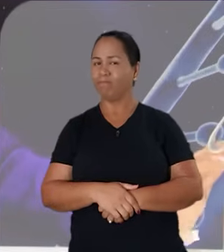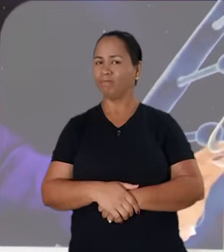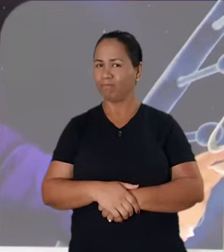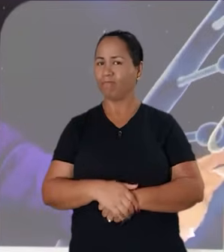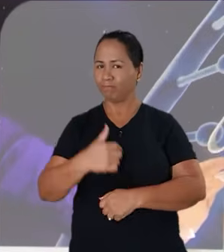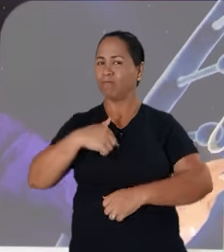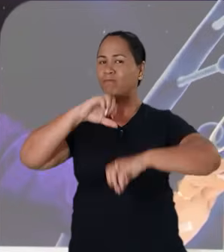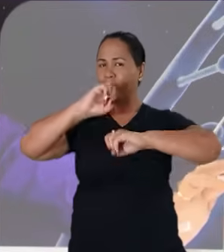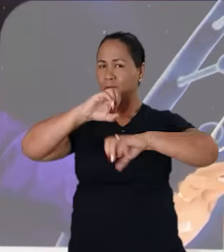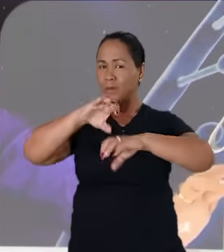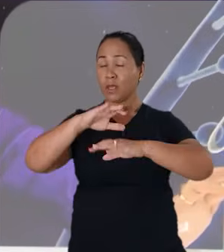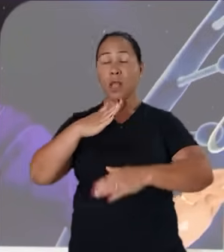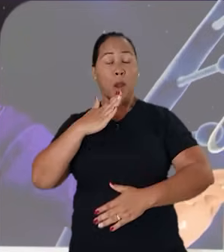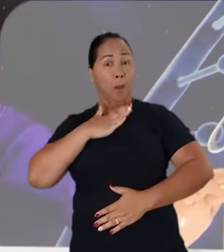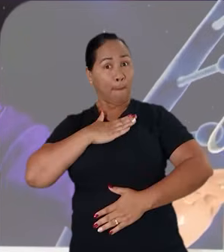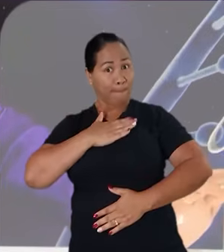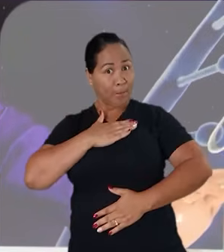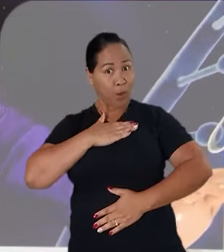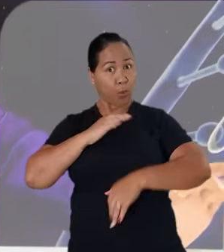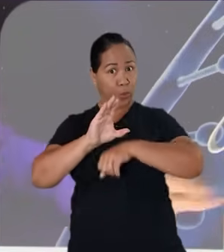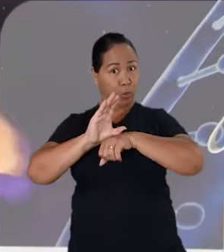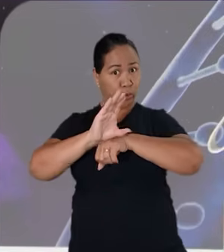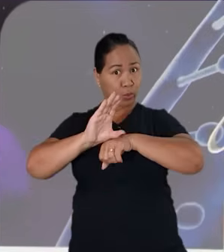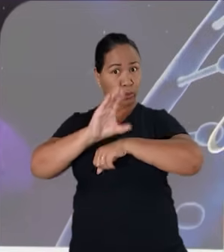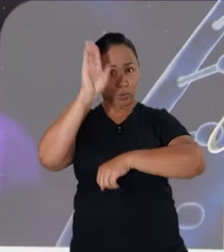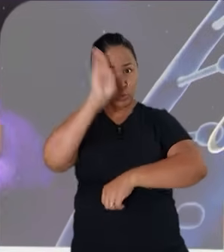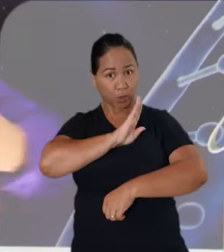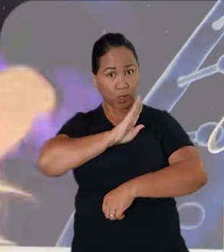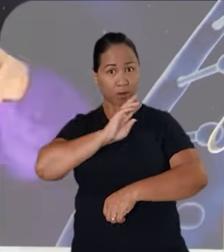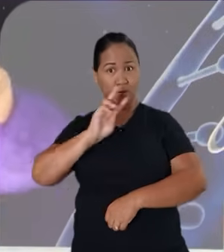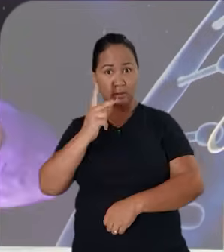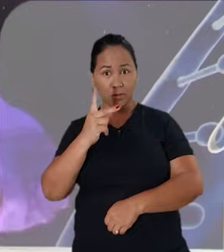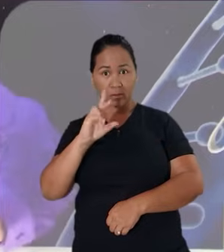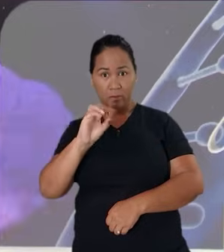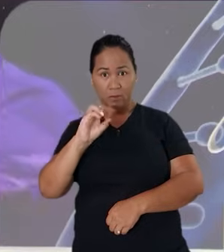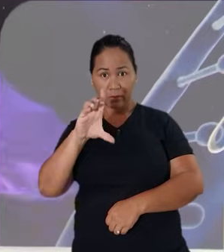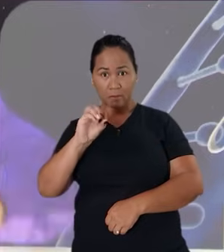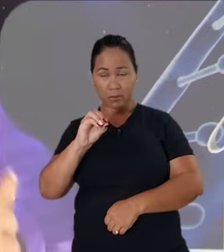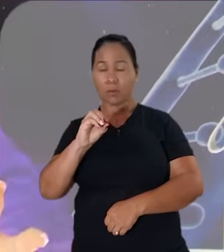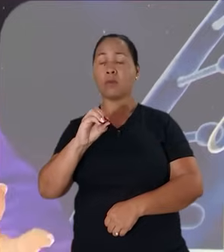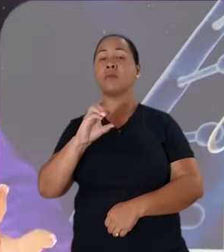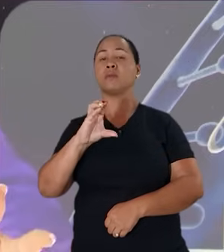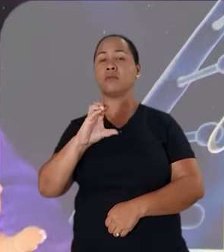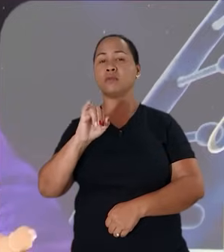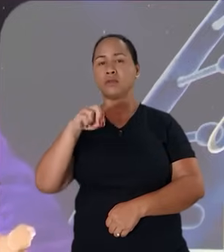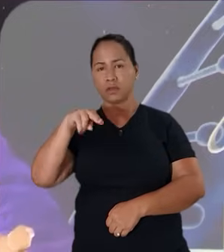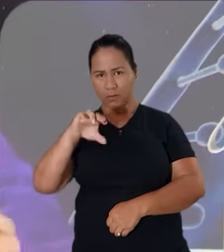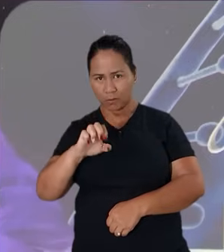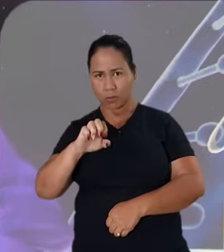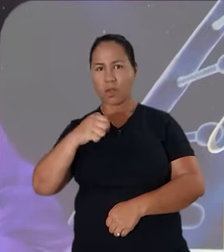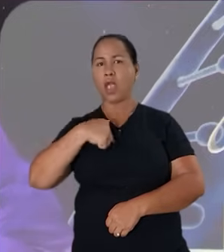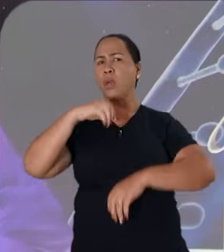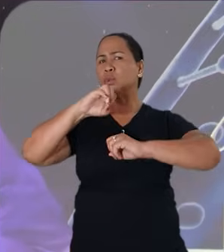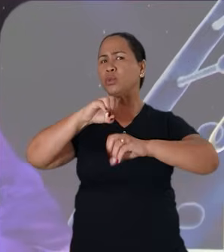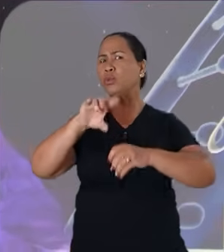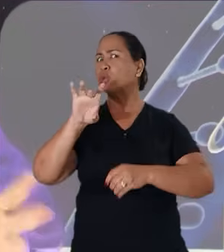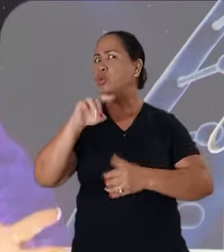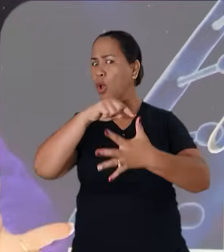5 gratuitamente. São mais de 80 formas diferentes de co-criar. E naquele momento eu quero conquistar algo. Rápido.